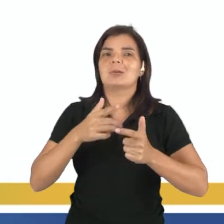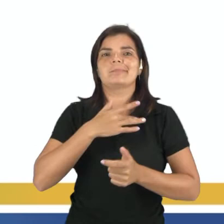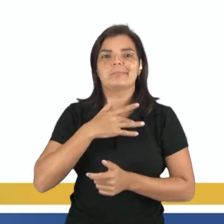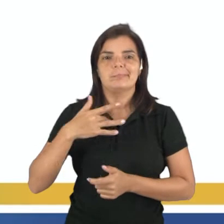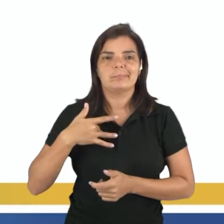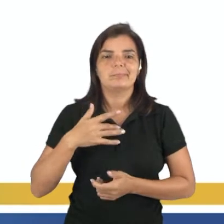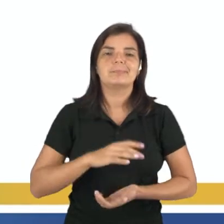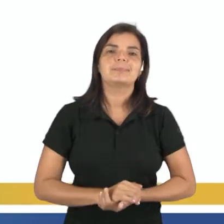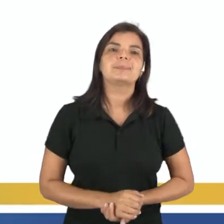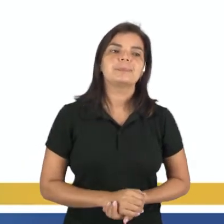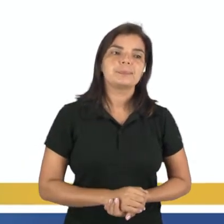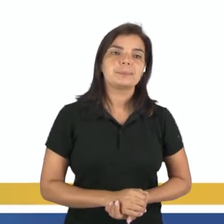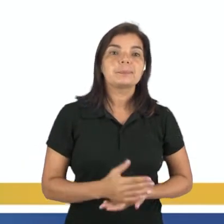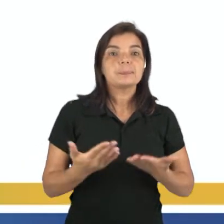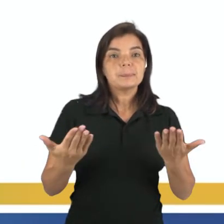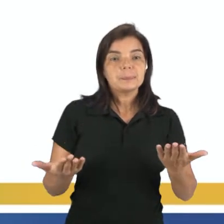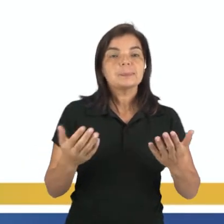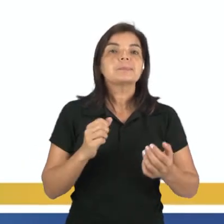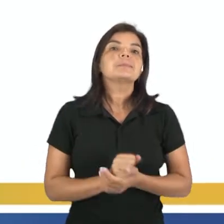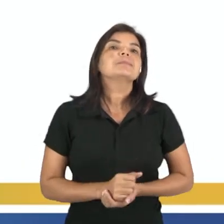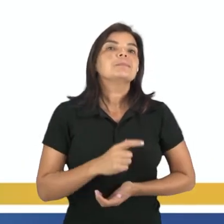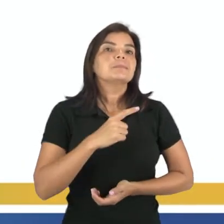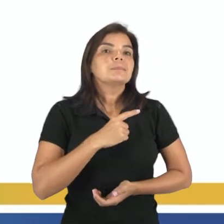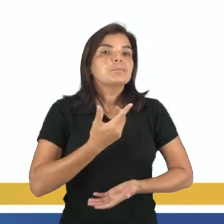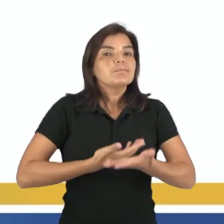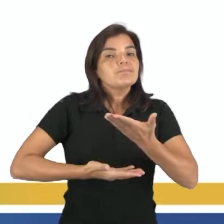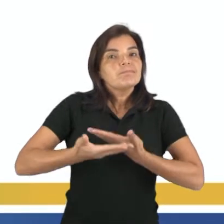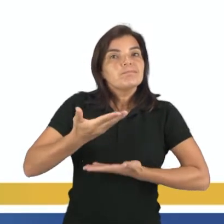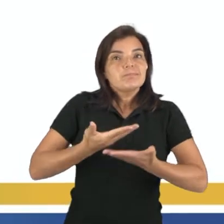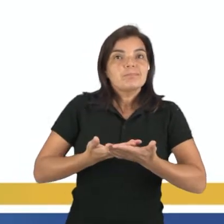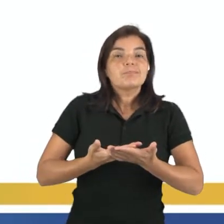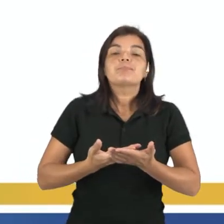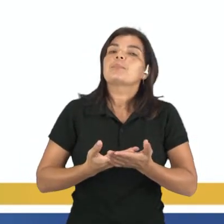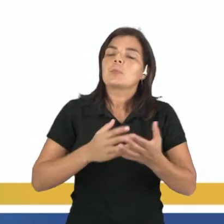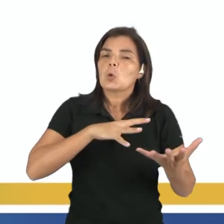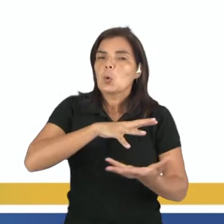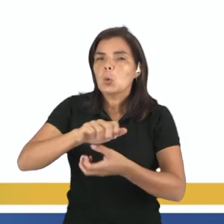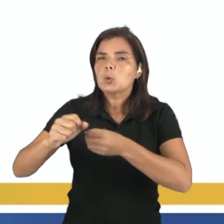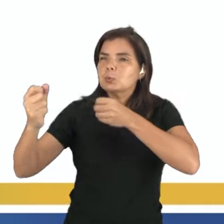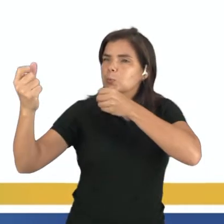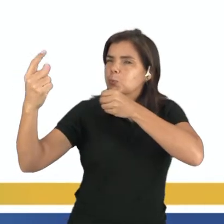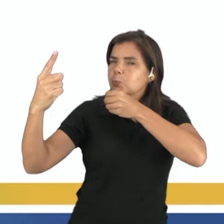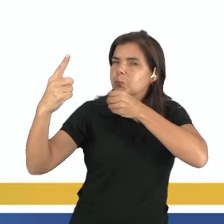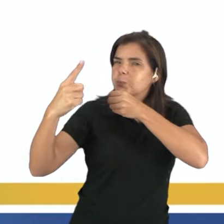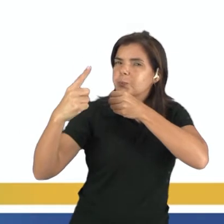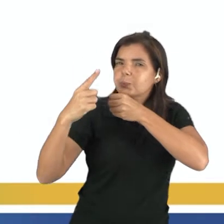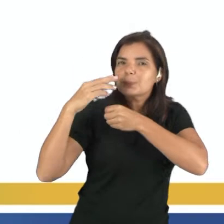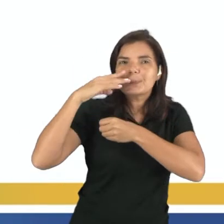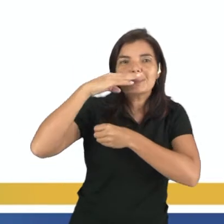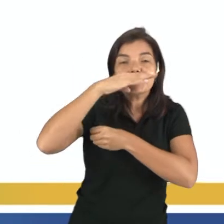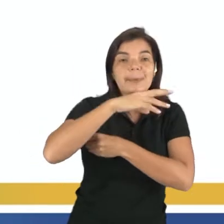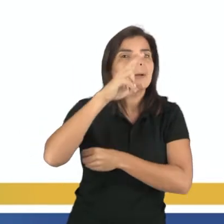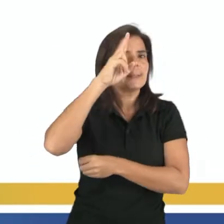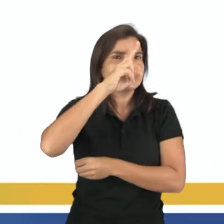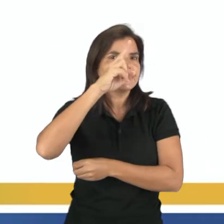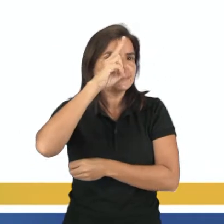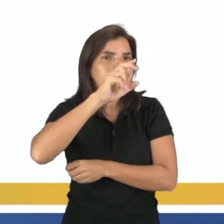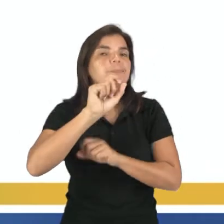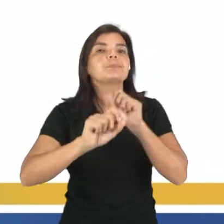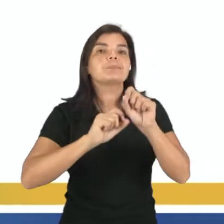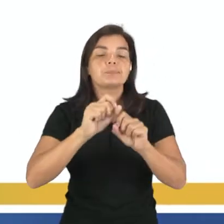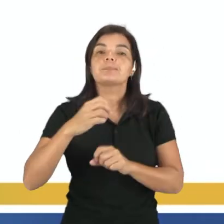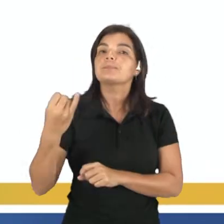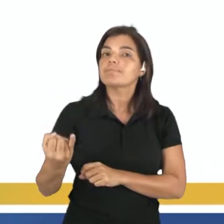saúde. E aqui a gente tem a relação aí do efeito estufa e do aquecimento global. Lembra que o efeito estufa ele